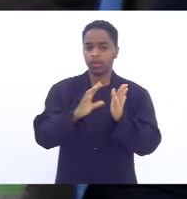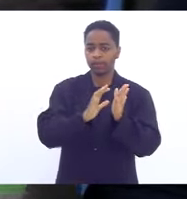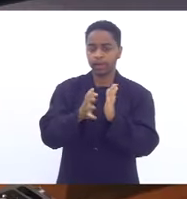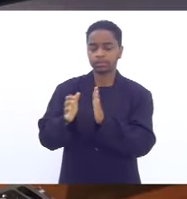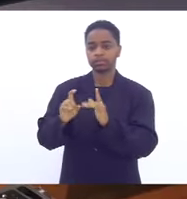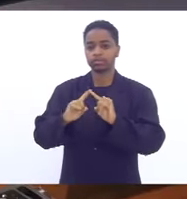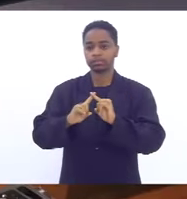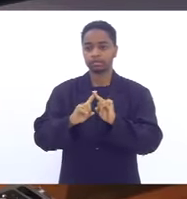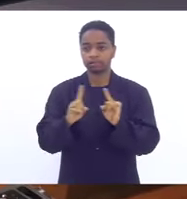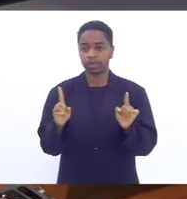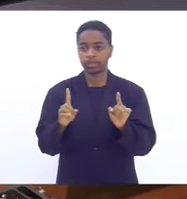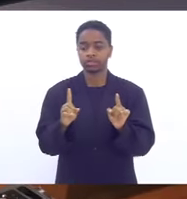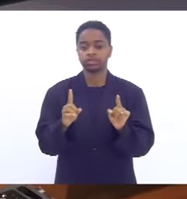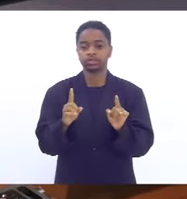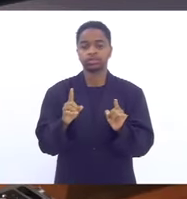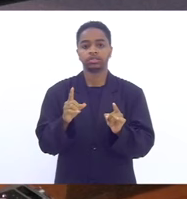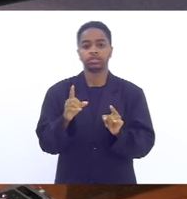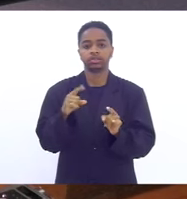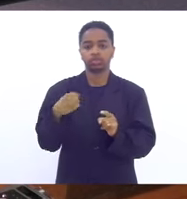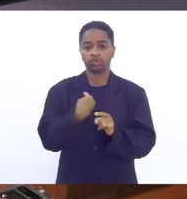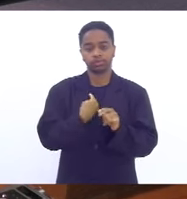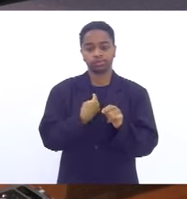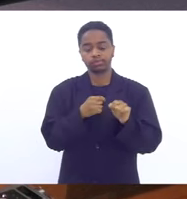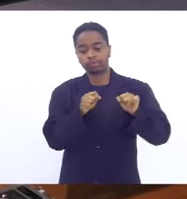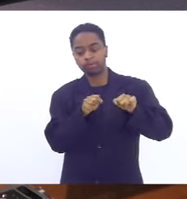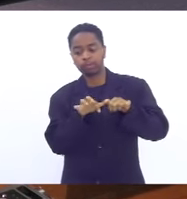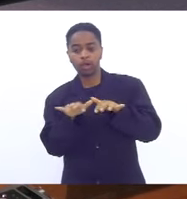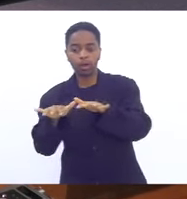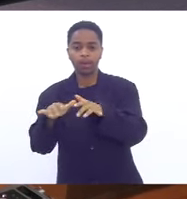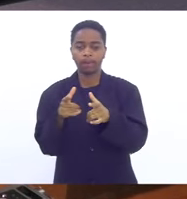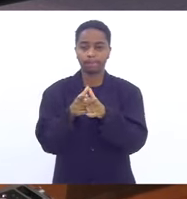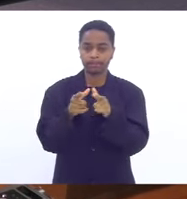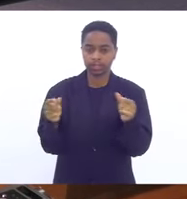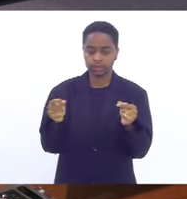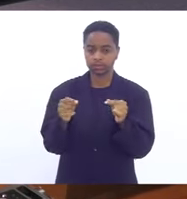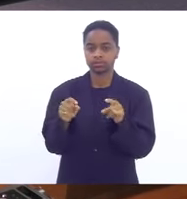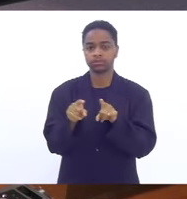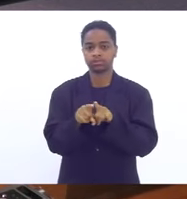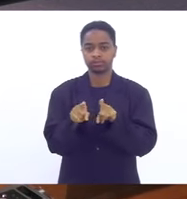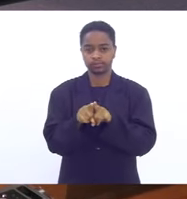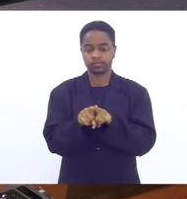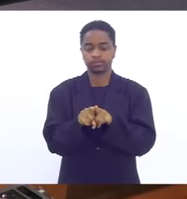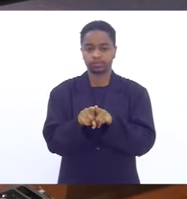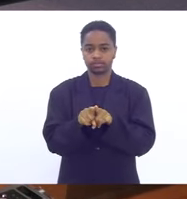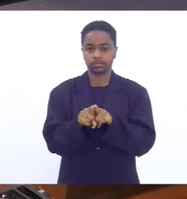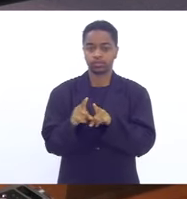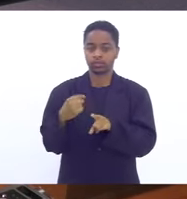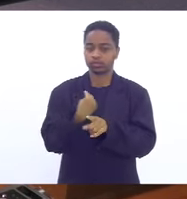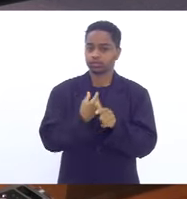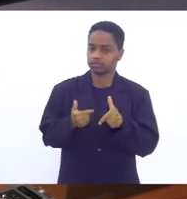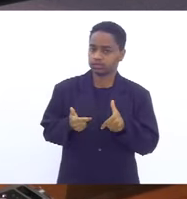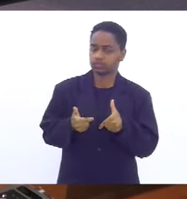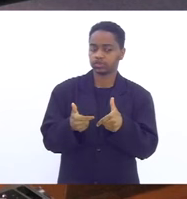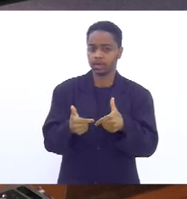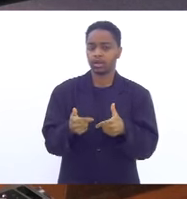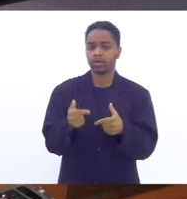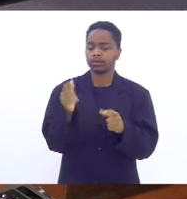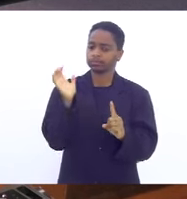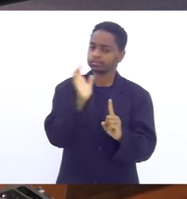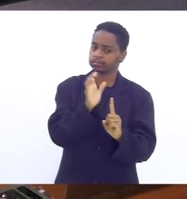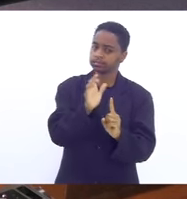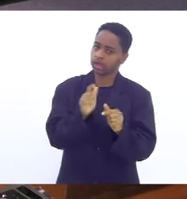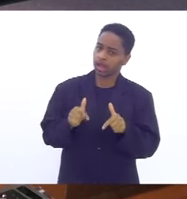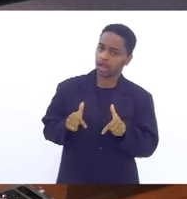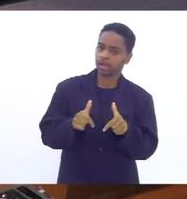todos, a todos. E vamos a Brasília. Vamos a Brasília realmente fazer com que tome medidas